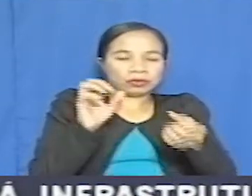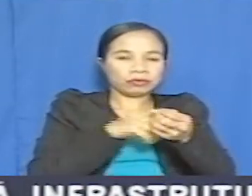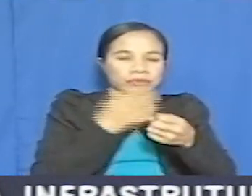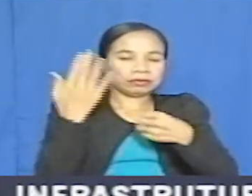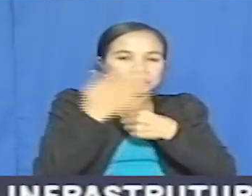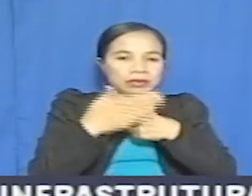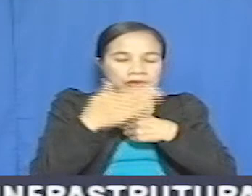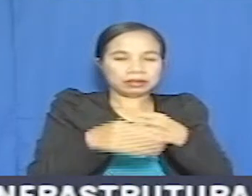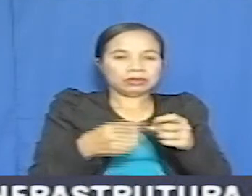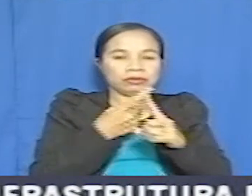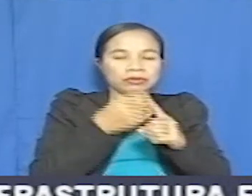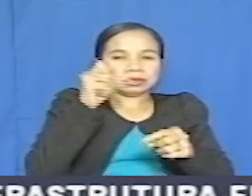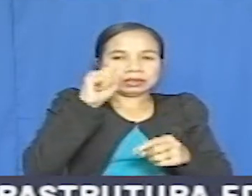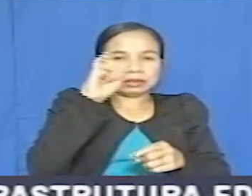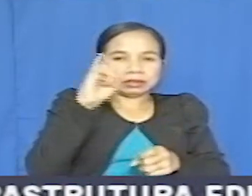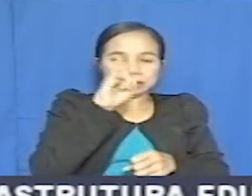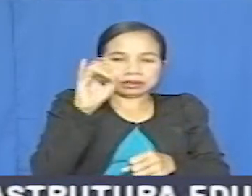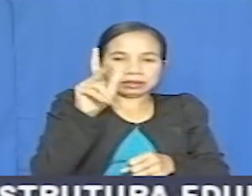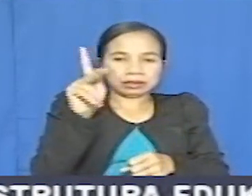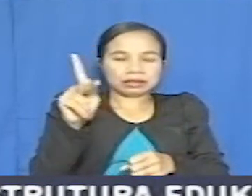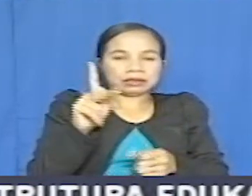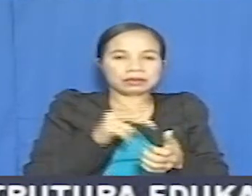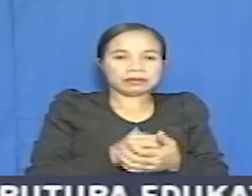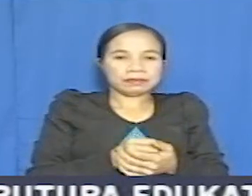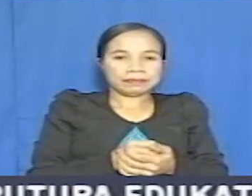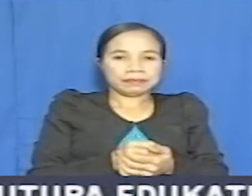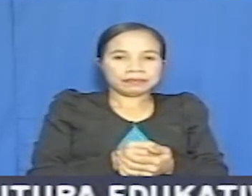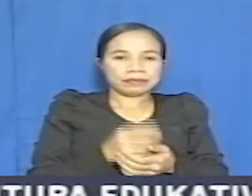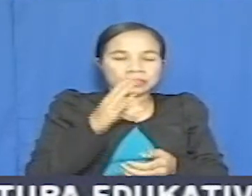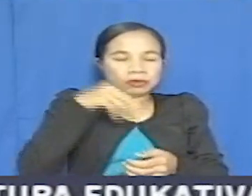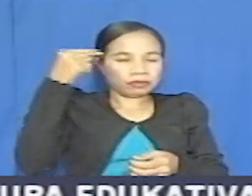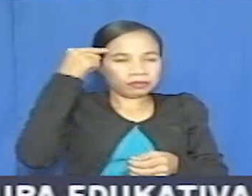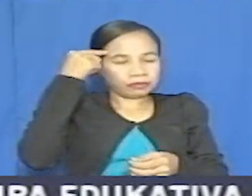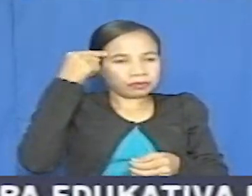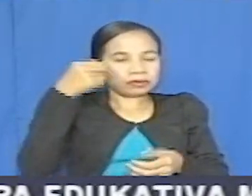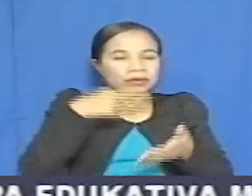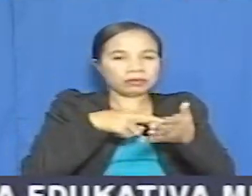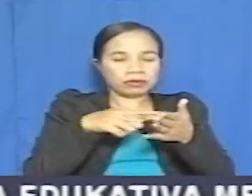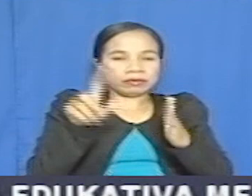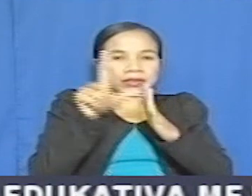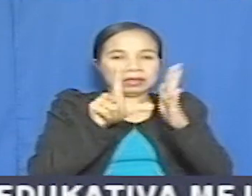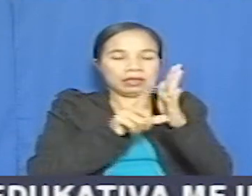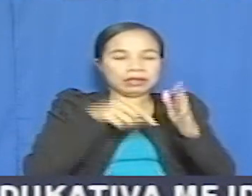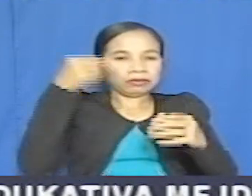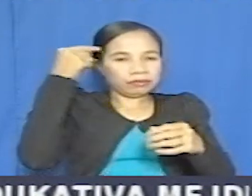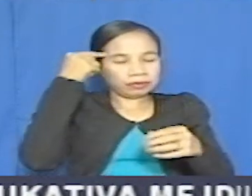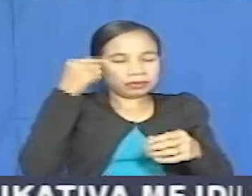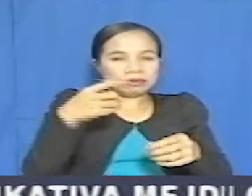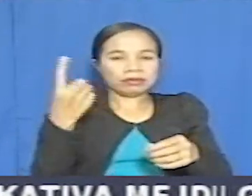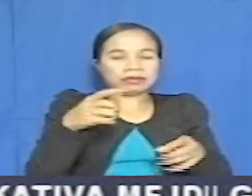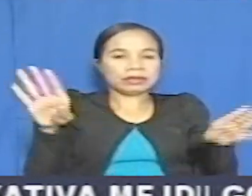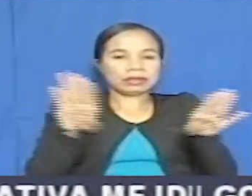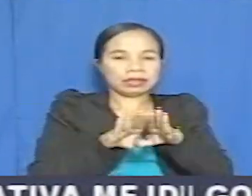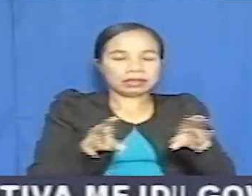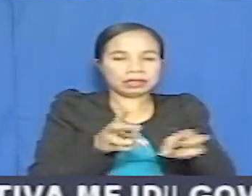O Sala Situação Centro Integrado Gestão Crise, no Governo aprova um projeto de resolução onde remete imposição